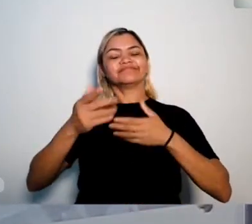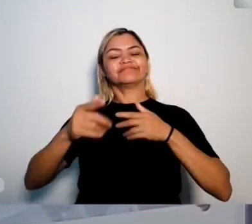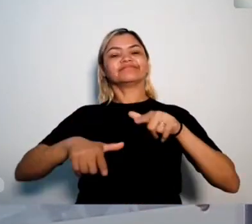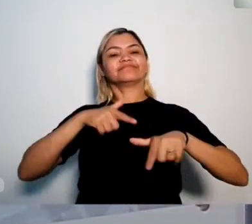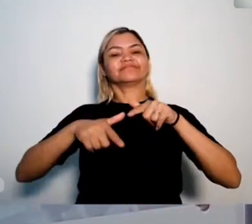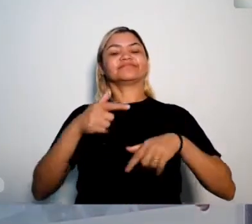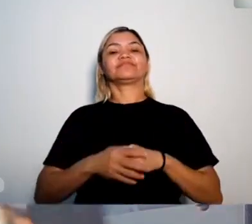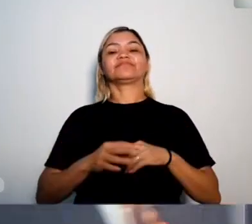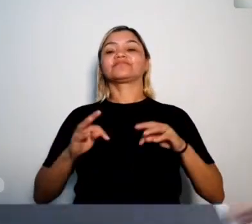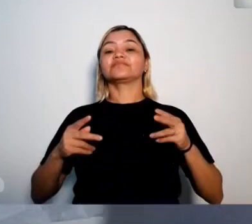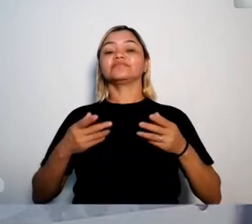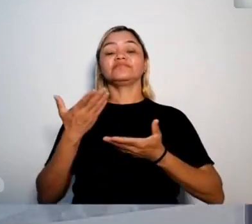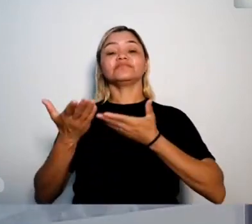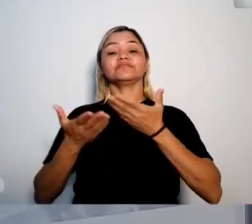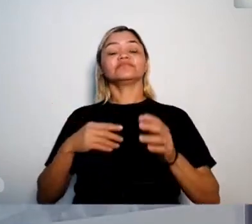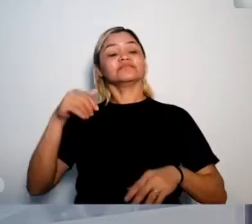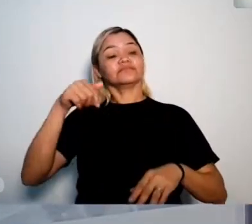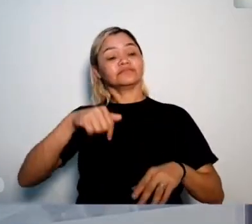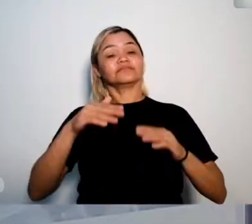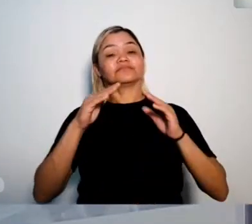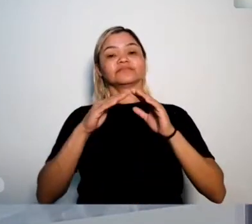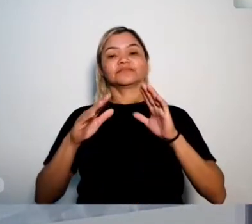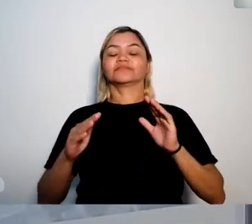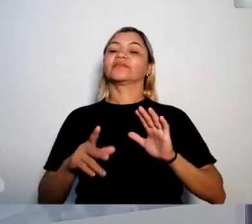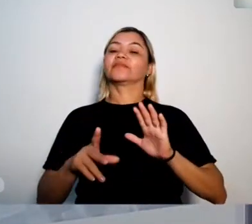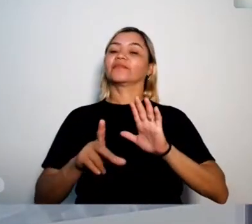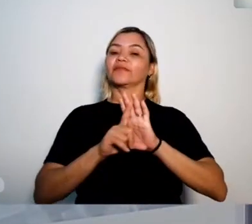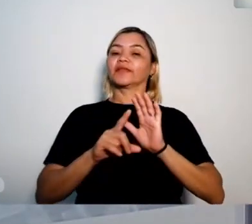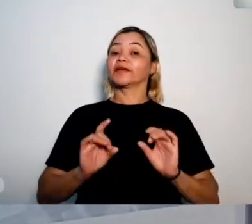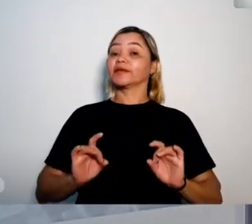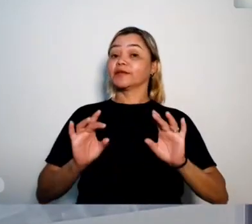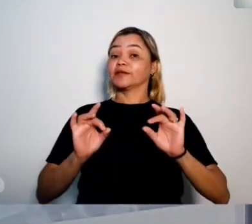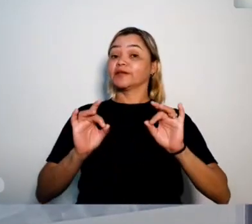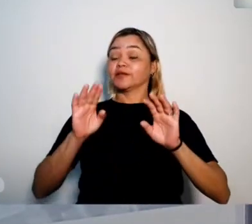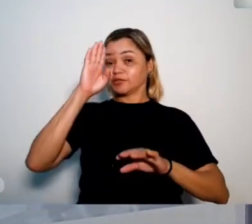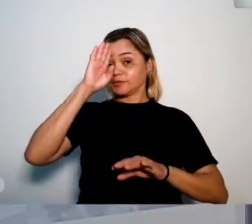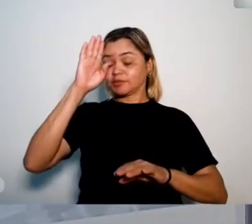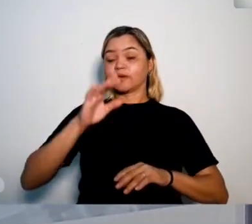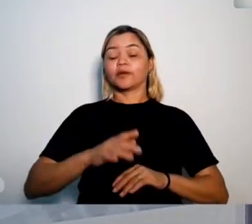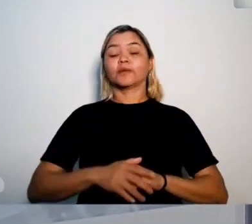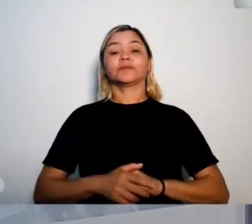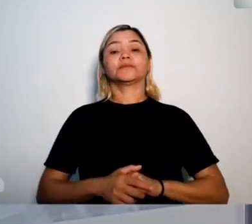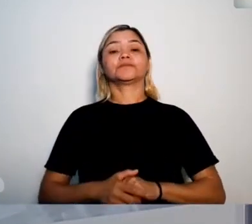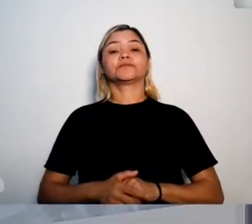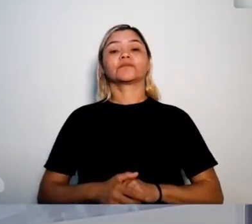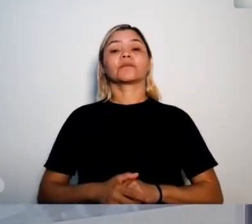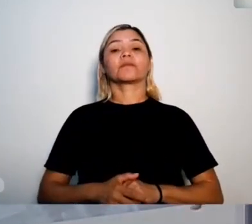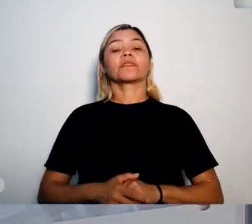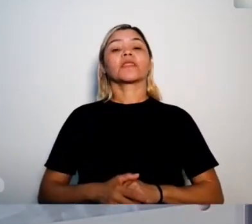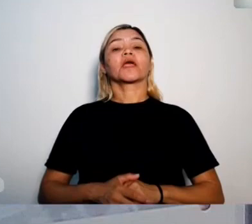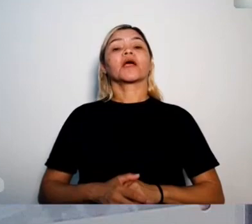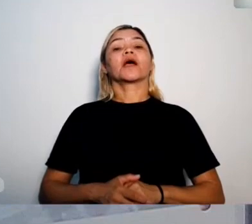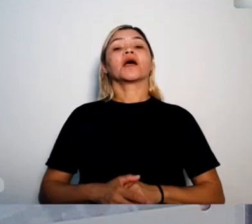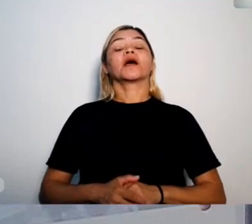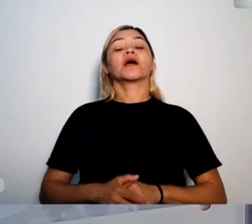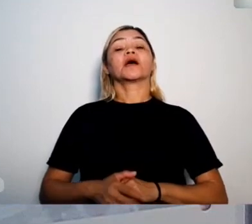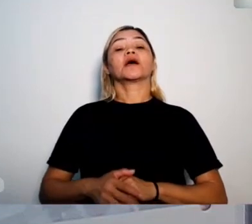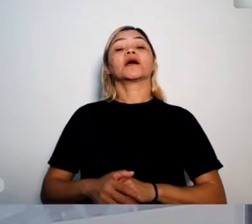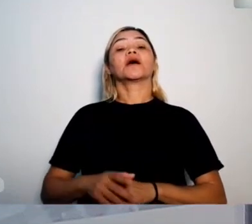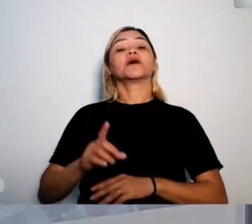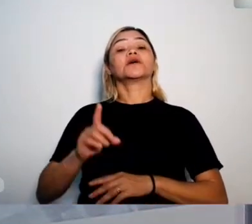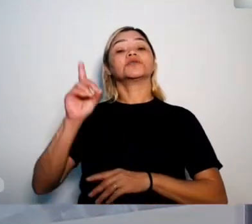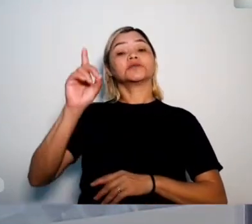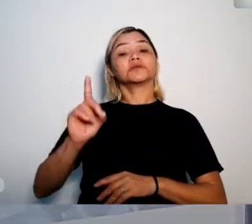dessa casa, em especial a direção da casa.